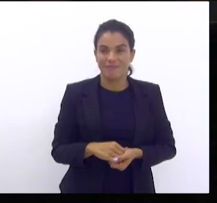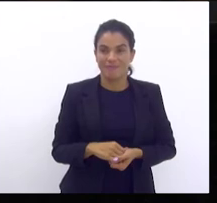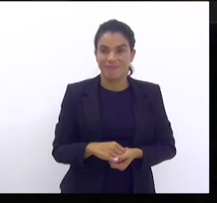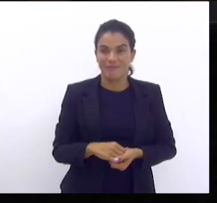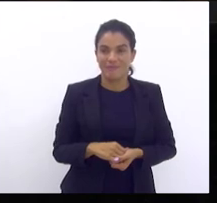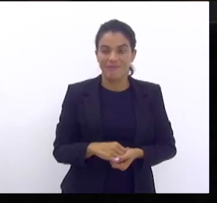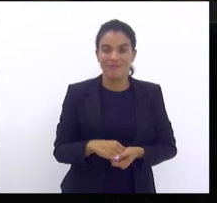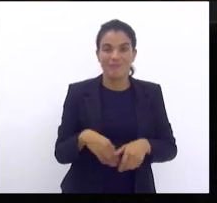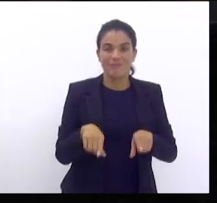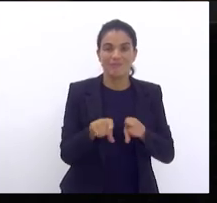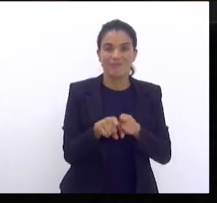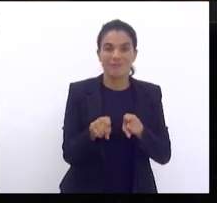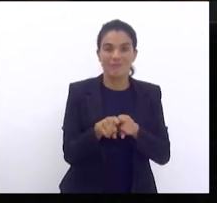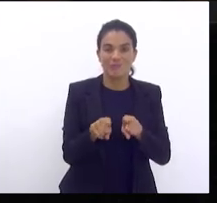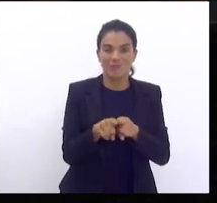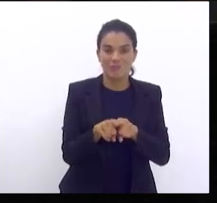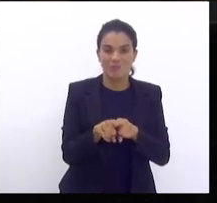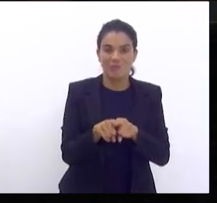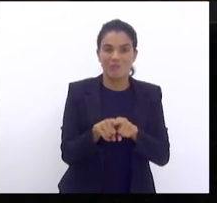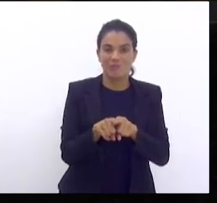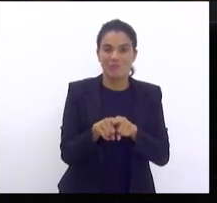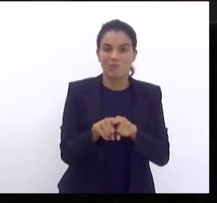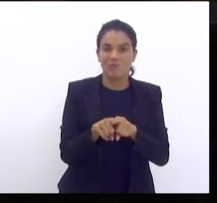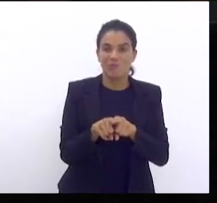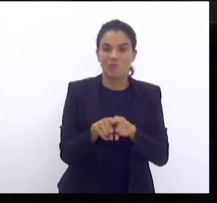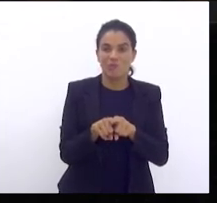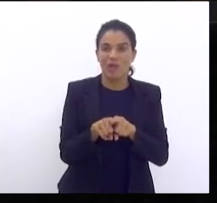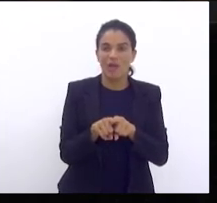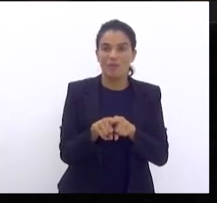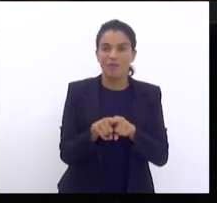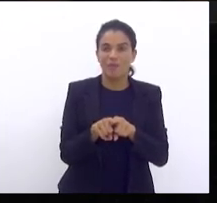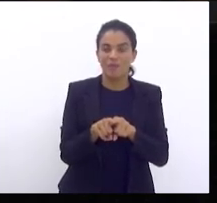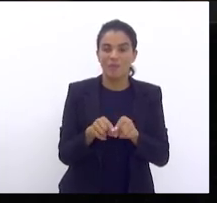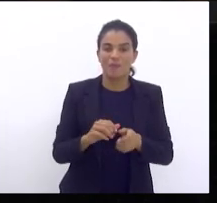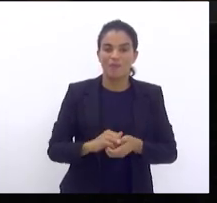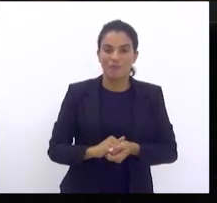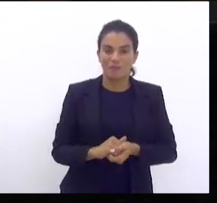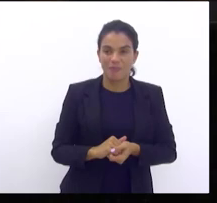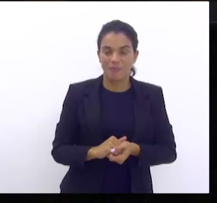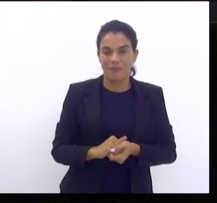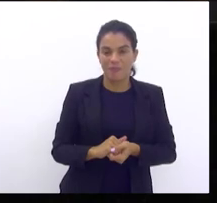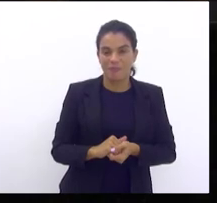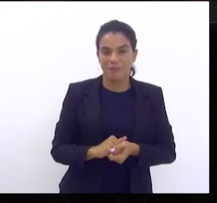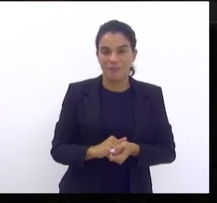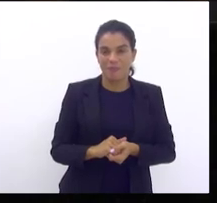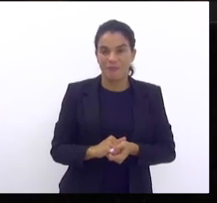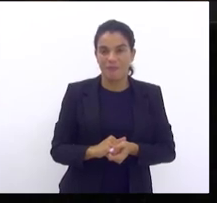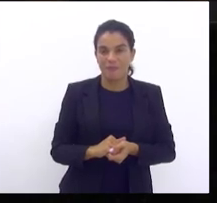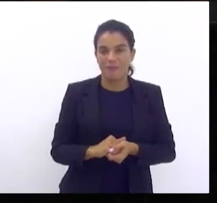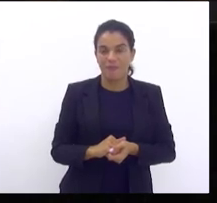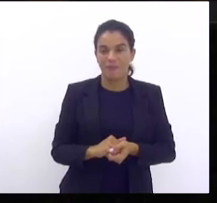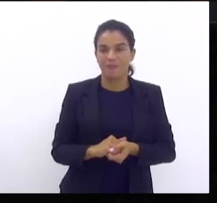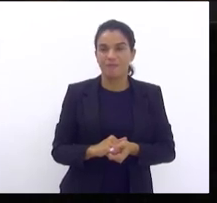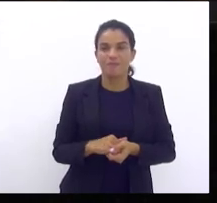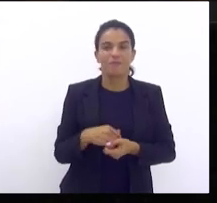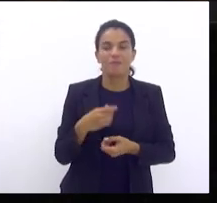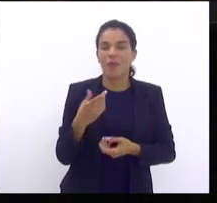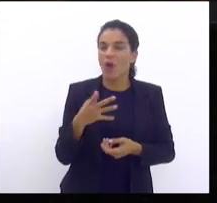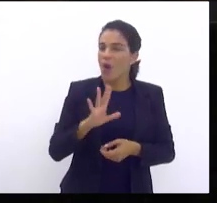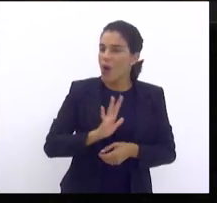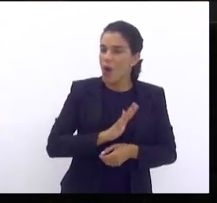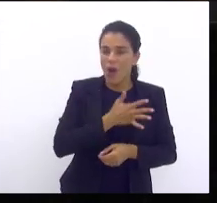imaginar aqui 400.000 Tonel morra abaixo arrastando tudo uma